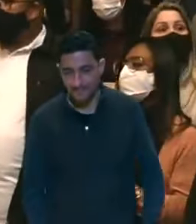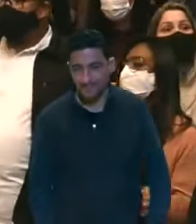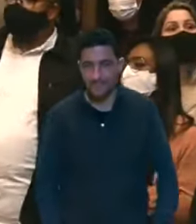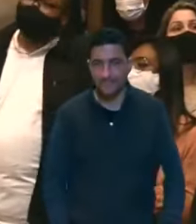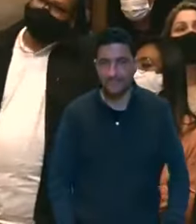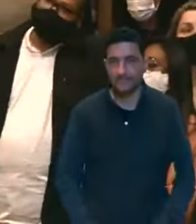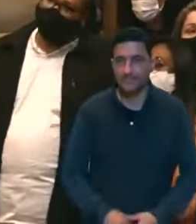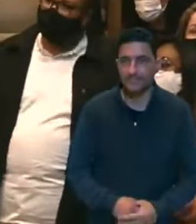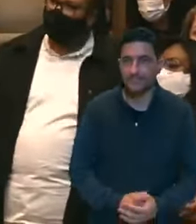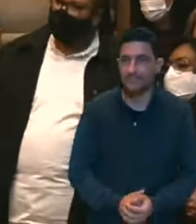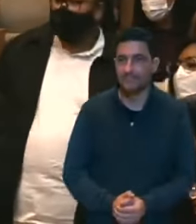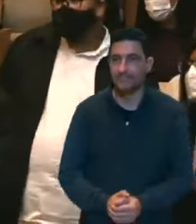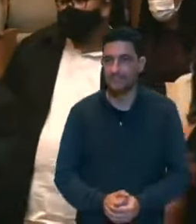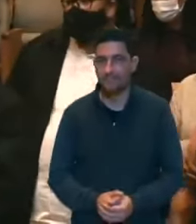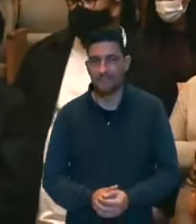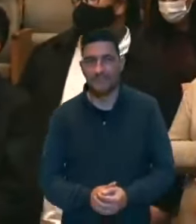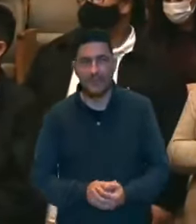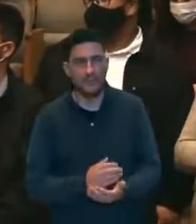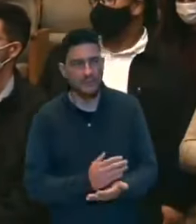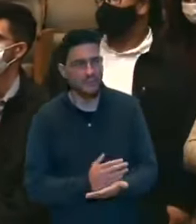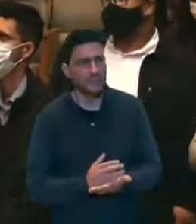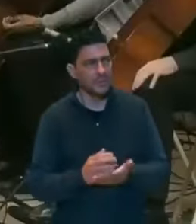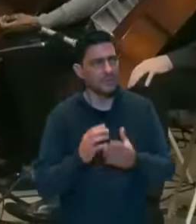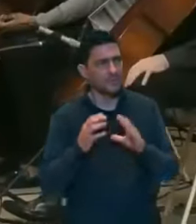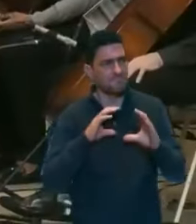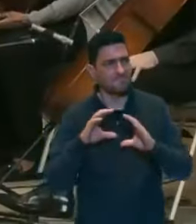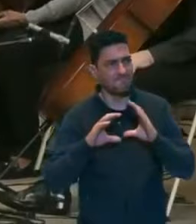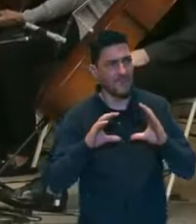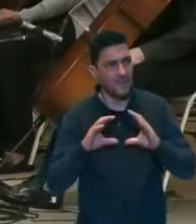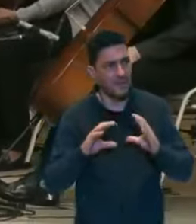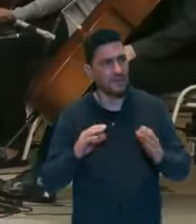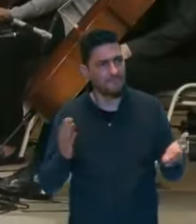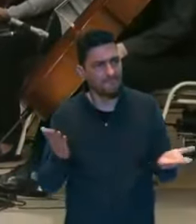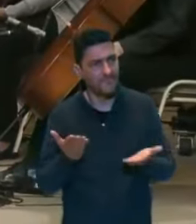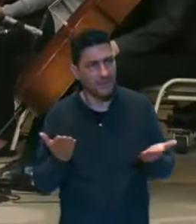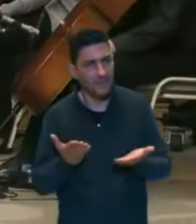exalta a grandeza de Deus, Ele vai te visitar.